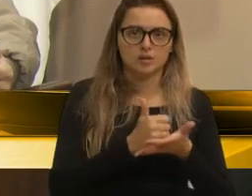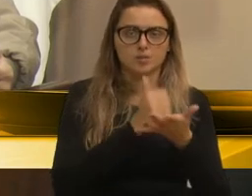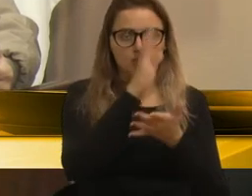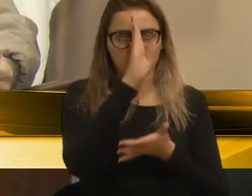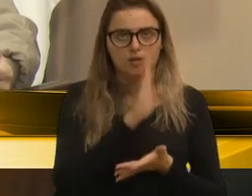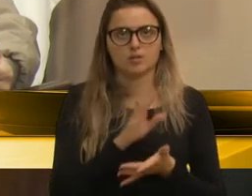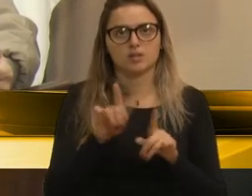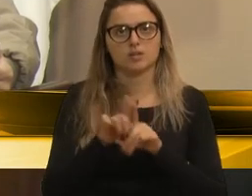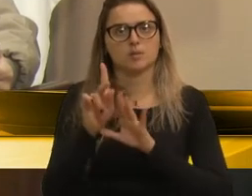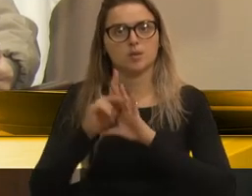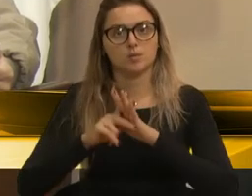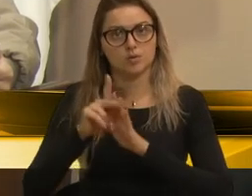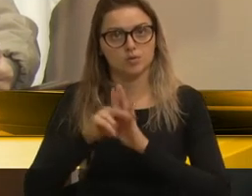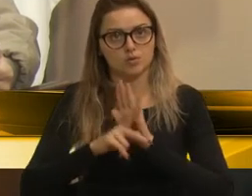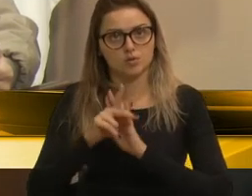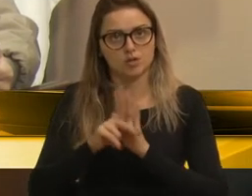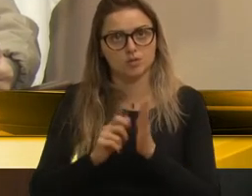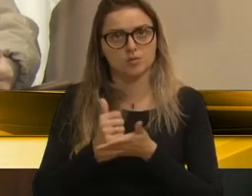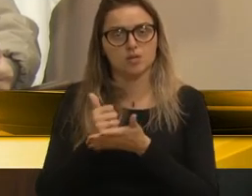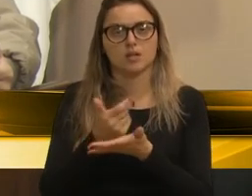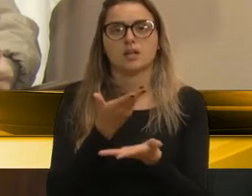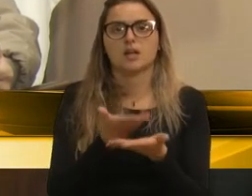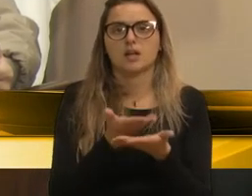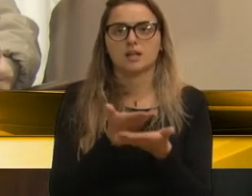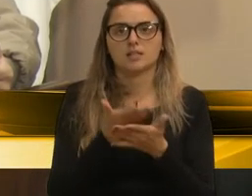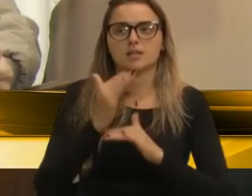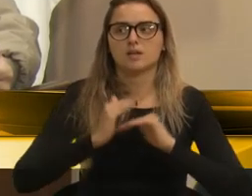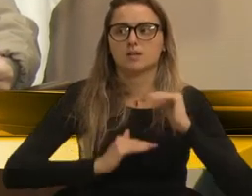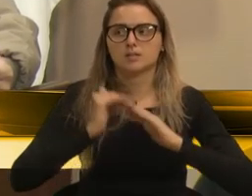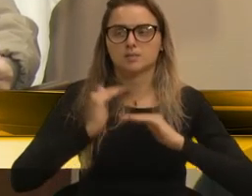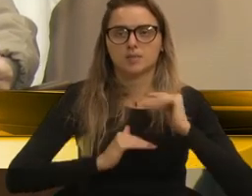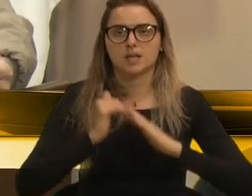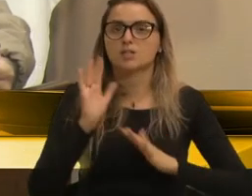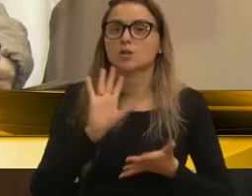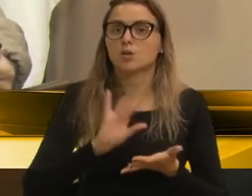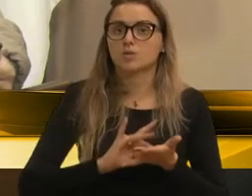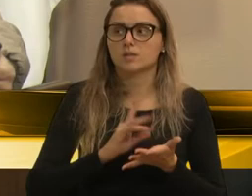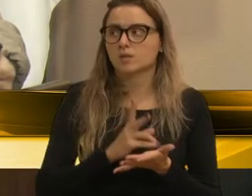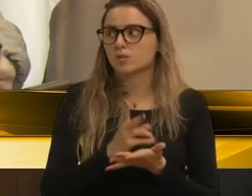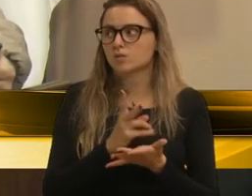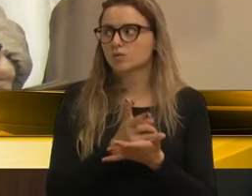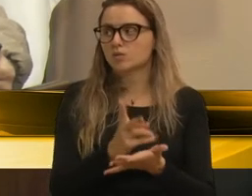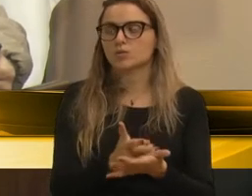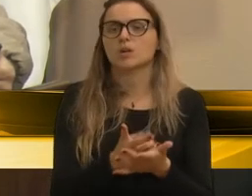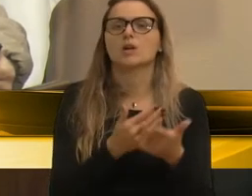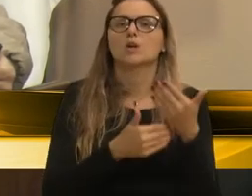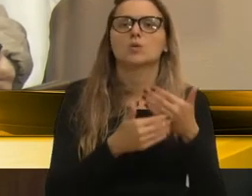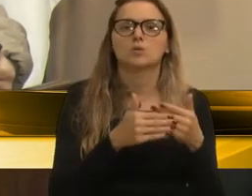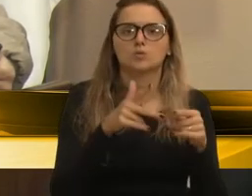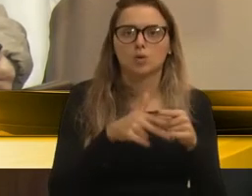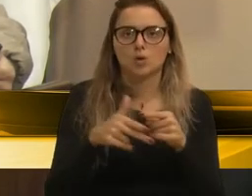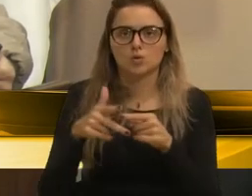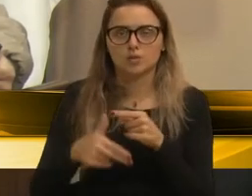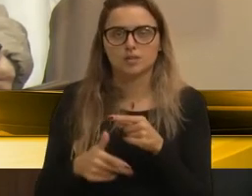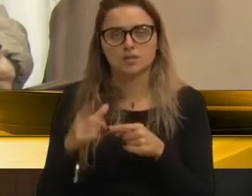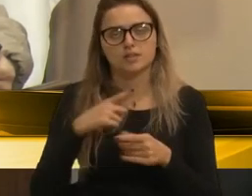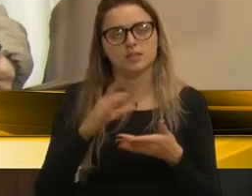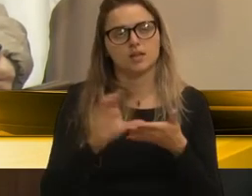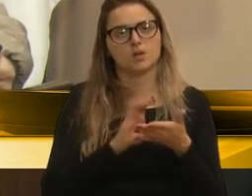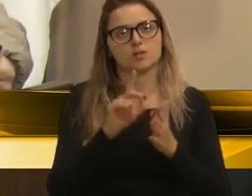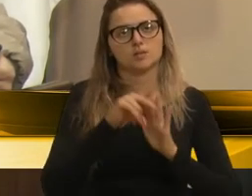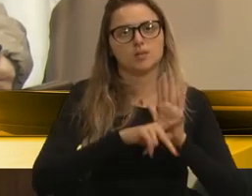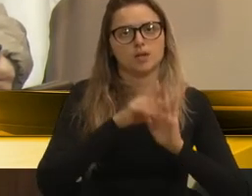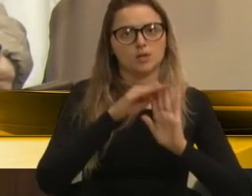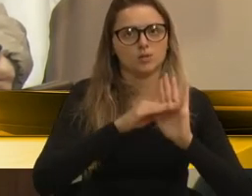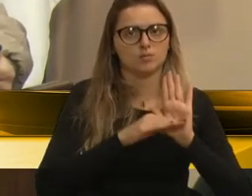projetos. Além disso, as aulas práticas estão garantidas, apesar do corte orçamentário impactar em nosso planejamento